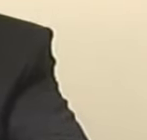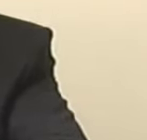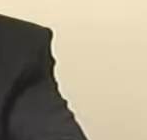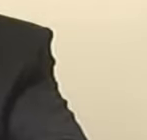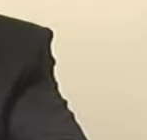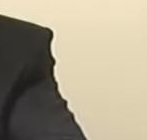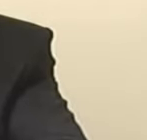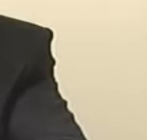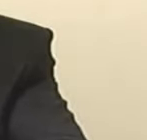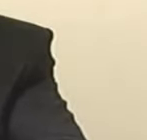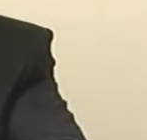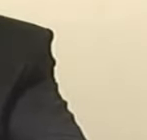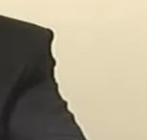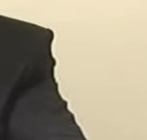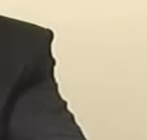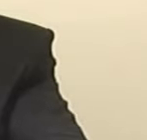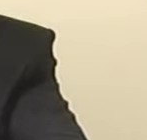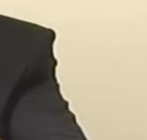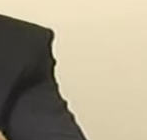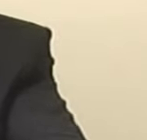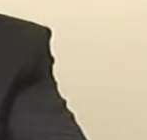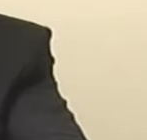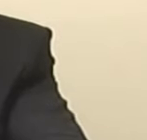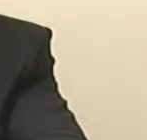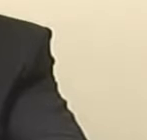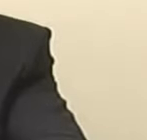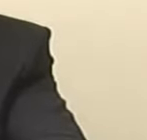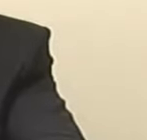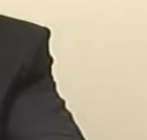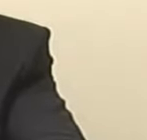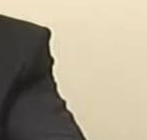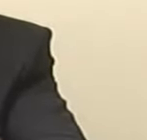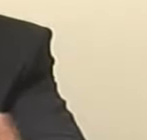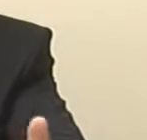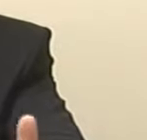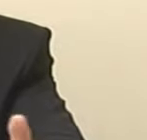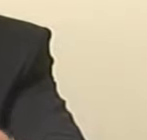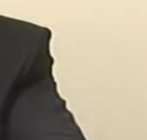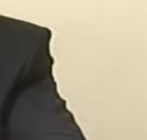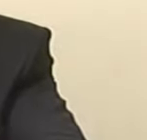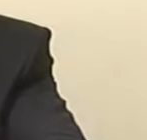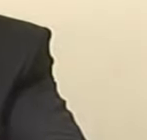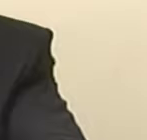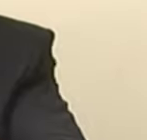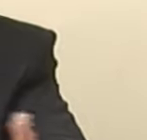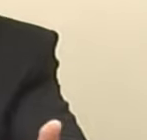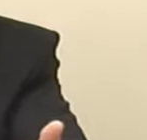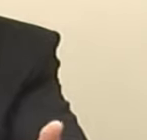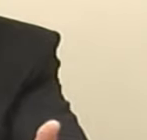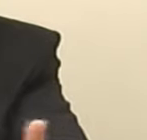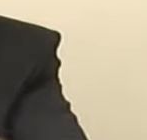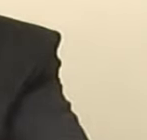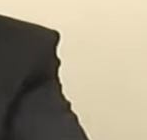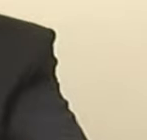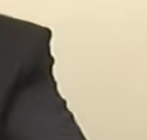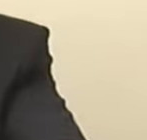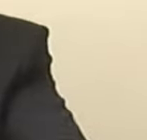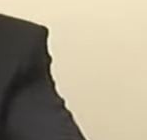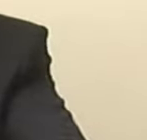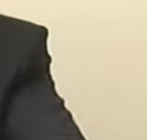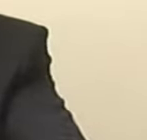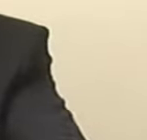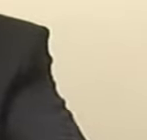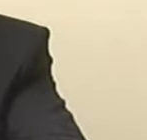informarem o Ministério da Fazenda e as Secretarias de Segurança Pública do